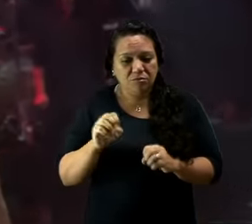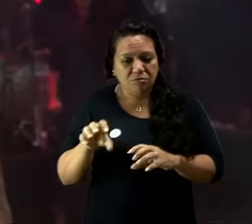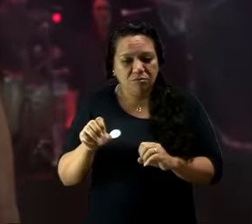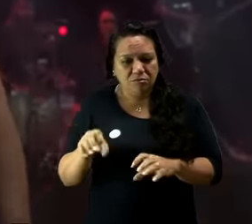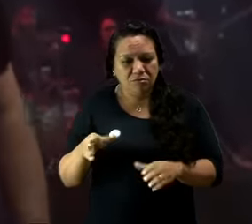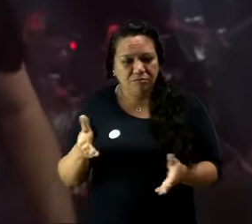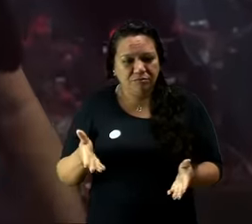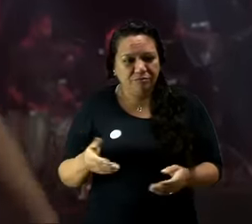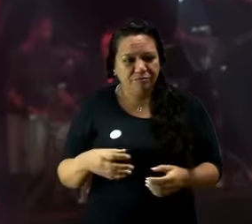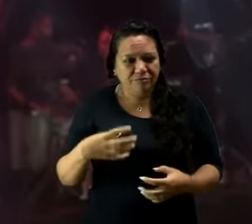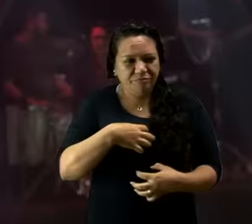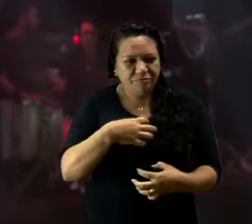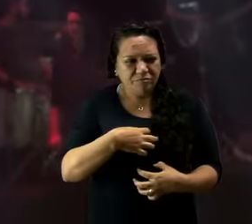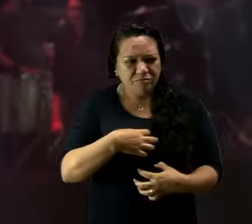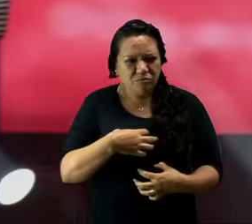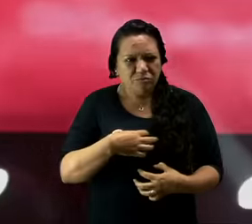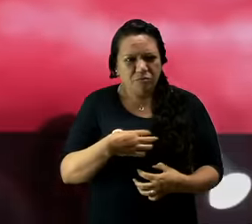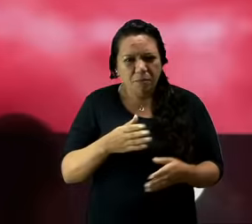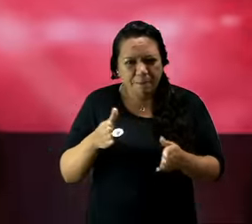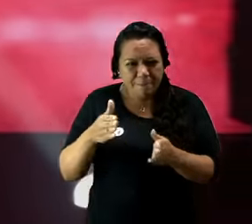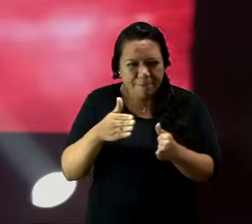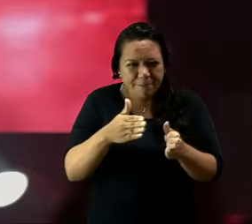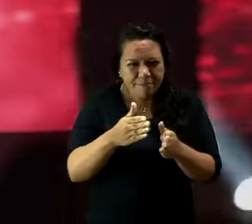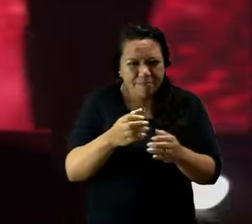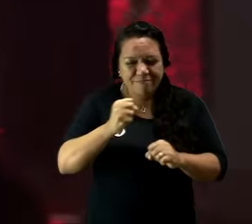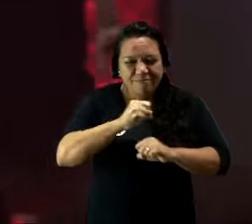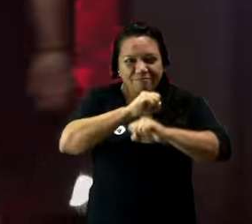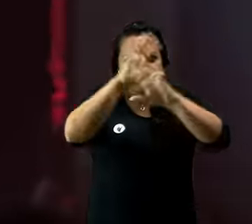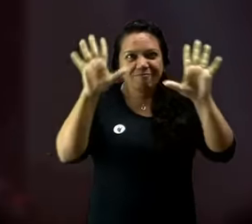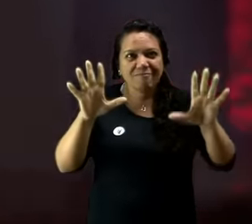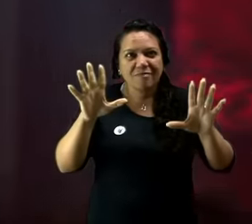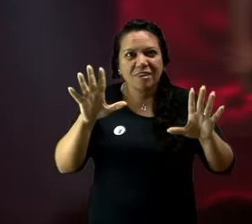Deus. Você que está aqui hoje ouviu essa palavra e disse: